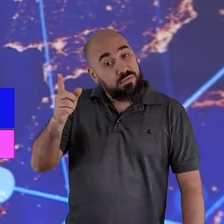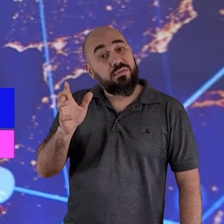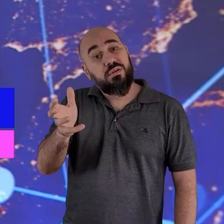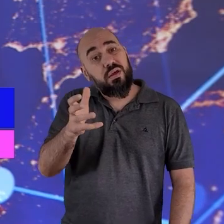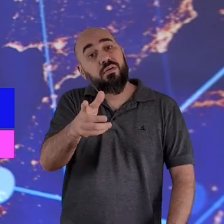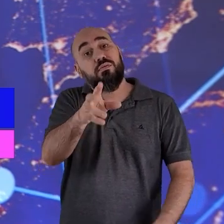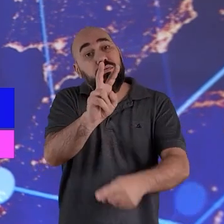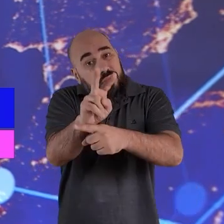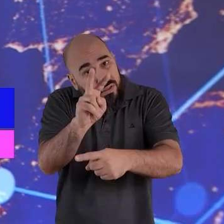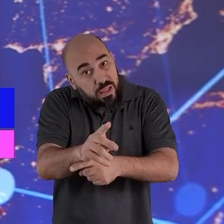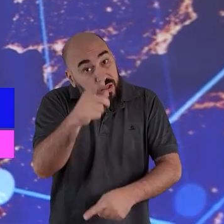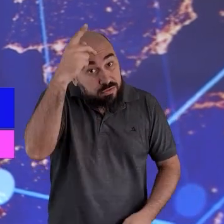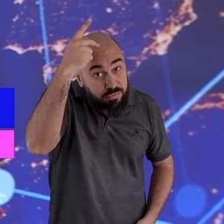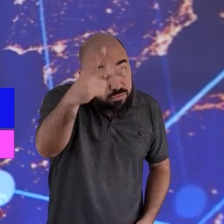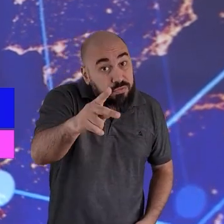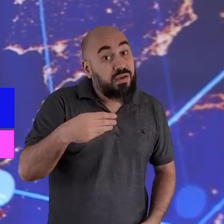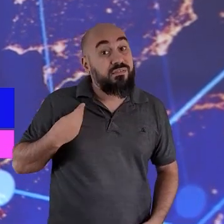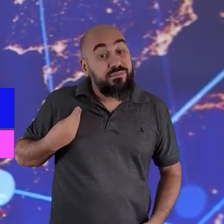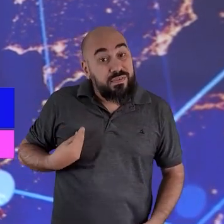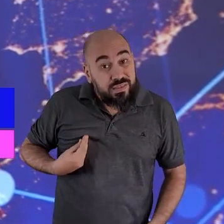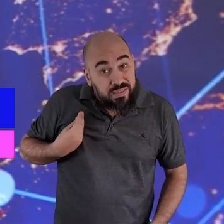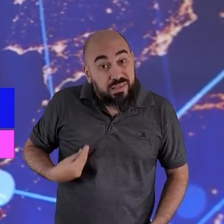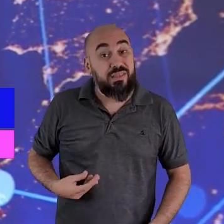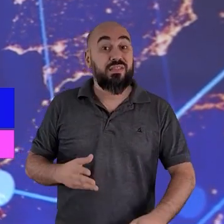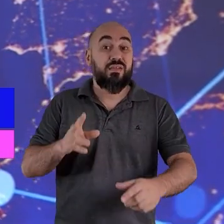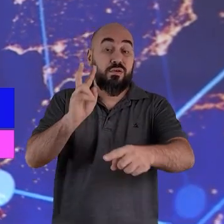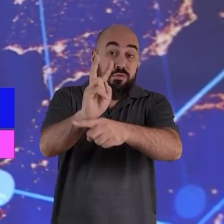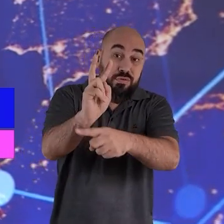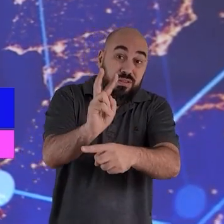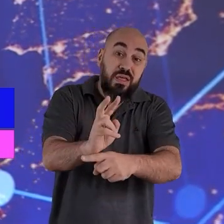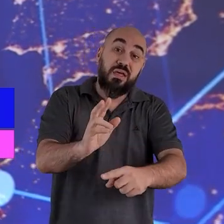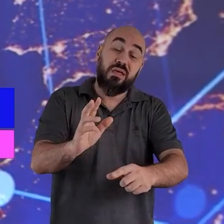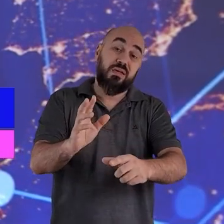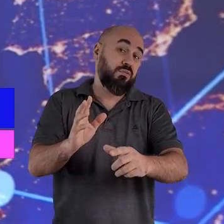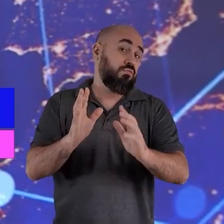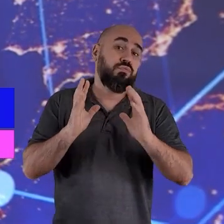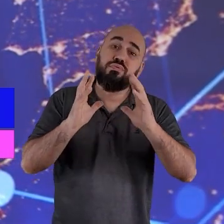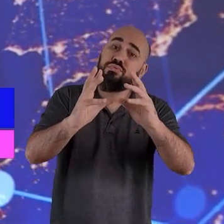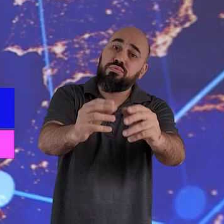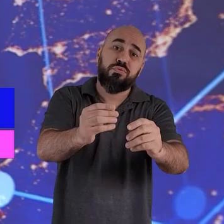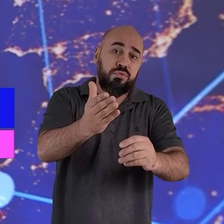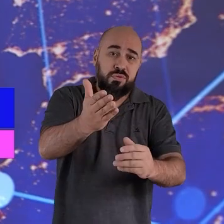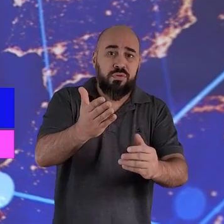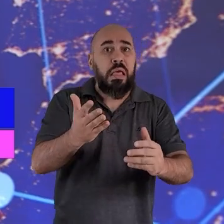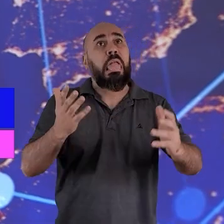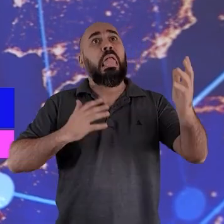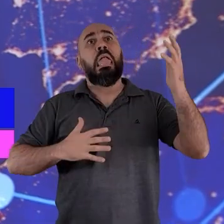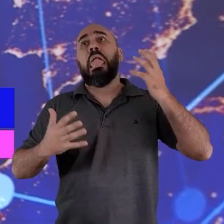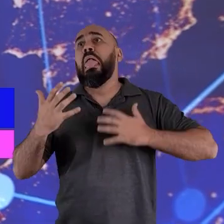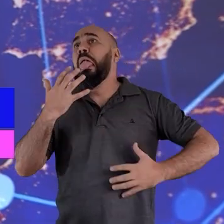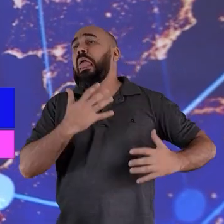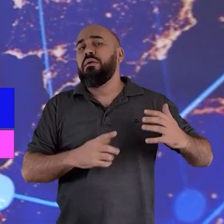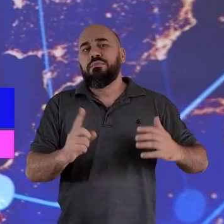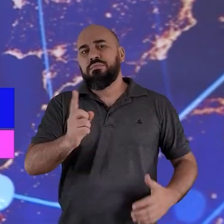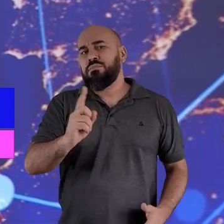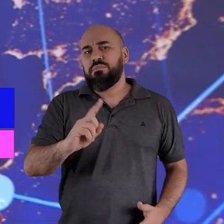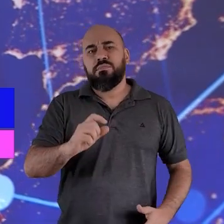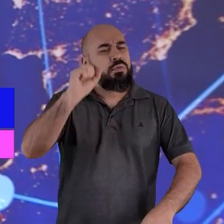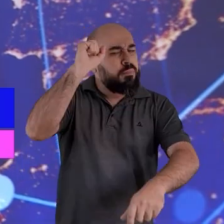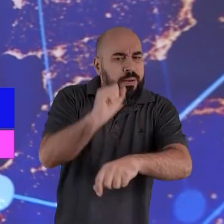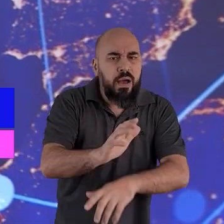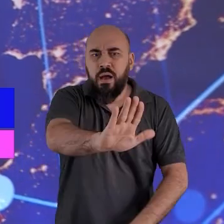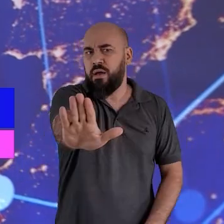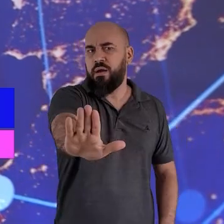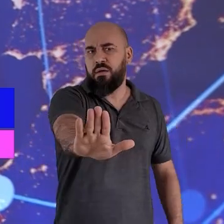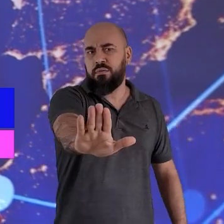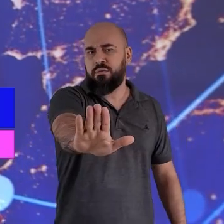sua história, que Ele cuida também da sua vida. Então não se desespere, pare aquilo que você ia fazer e